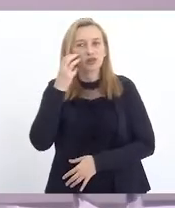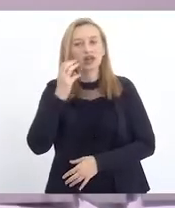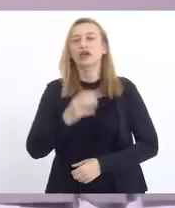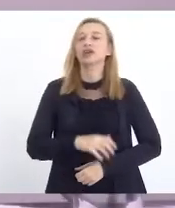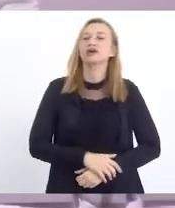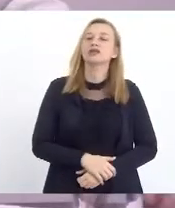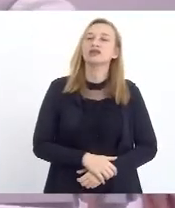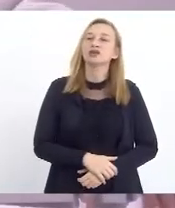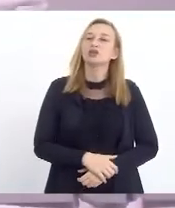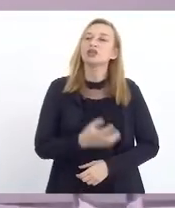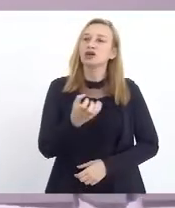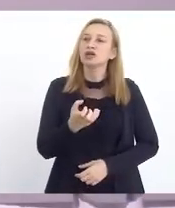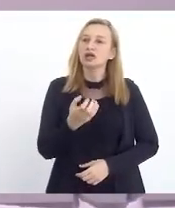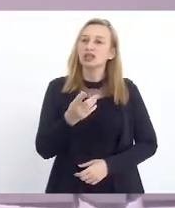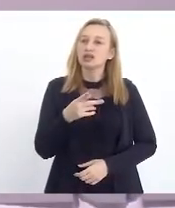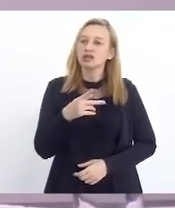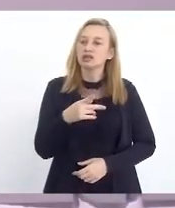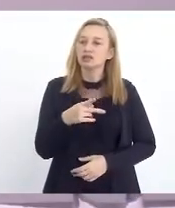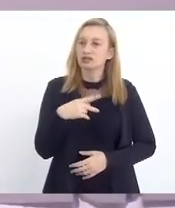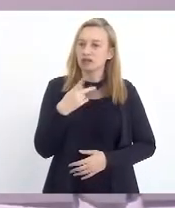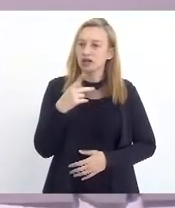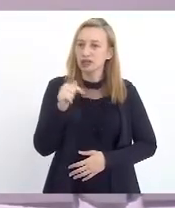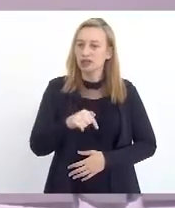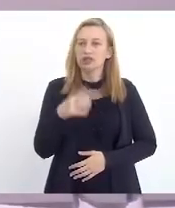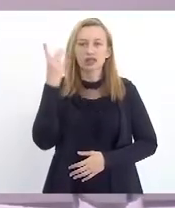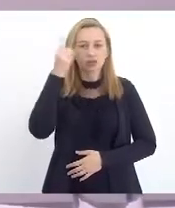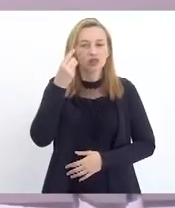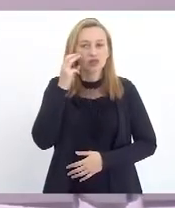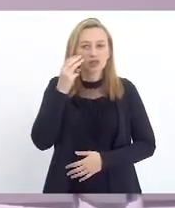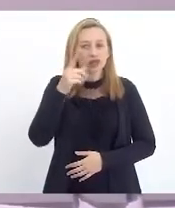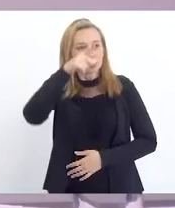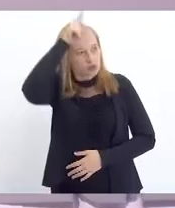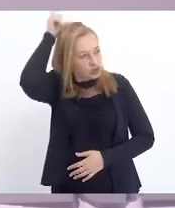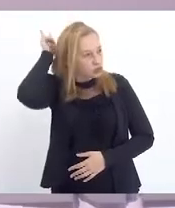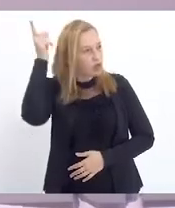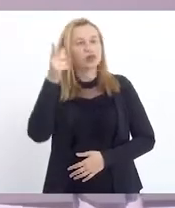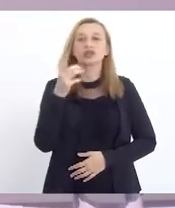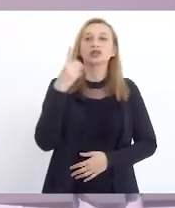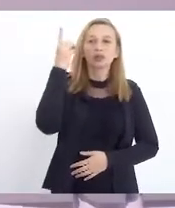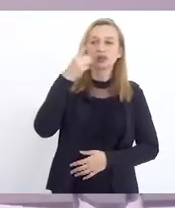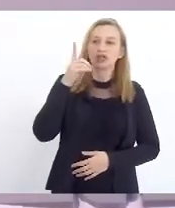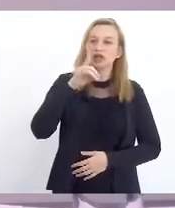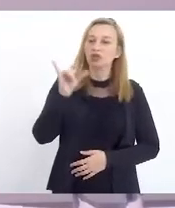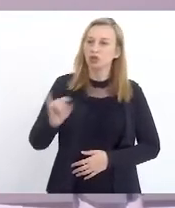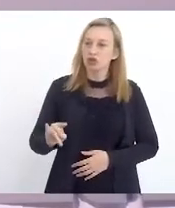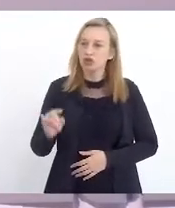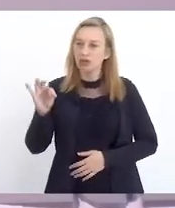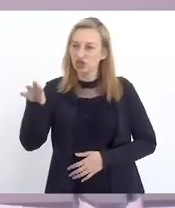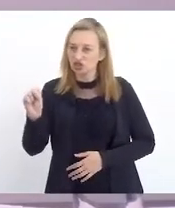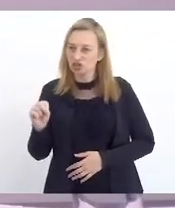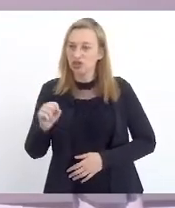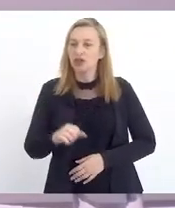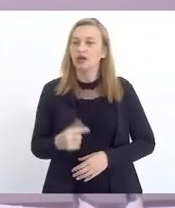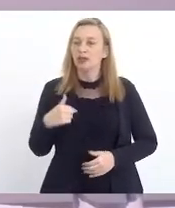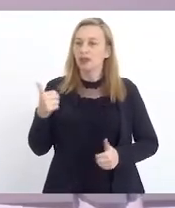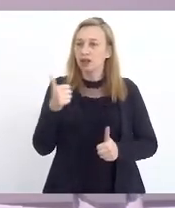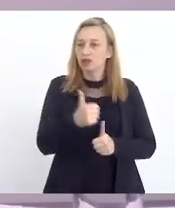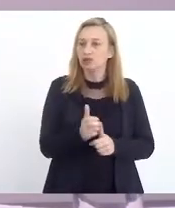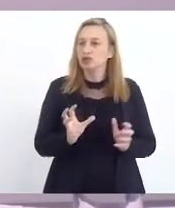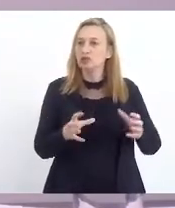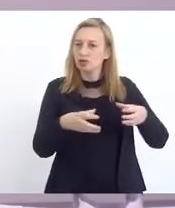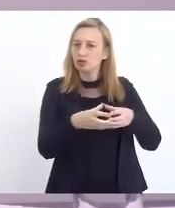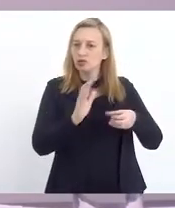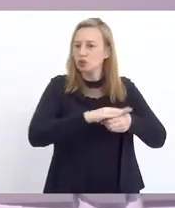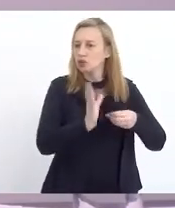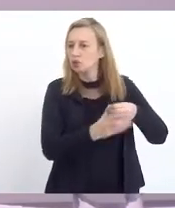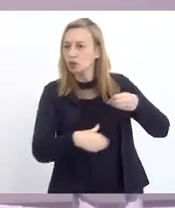Carneiro, eu queria fazer algumas considerações, deputado Valdé, deputado Luiz Paulo, claro. Deputado Luiz Martins. Eu assumi a Comissão de